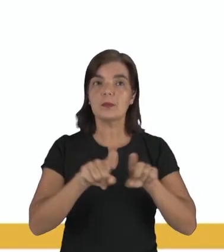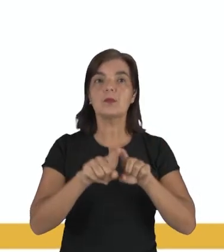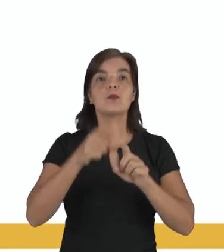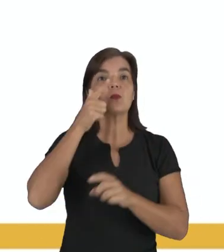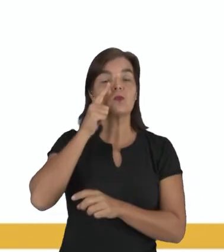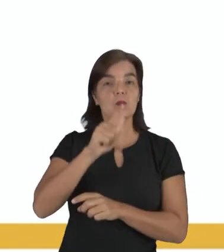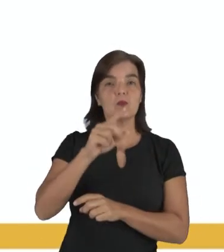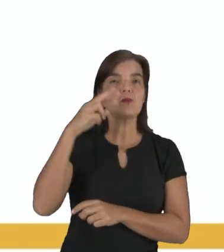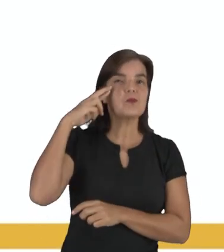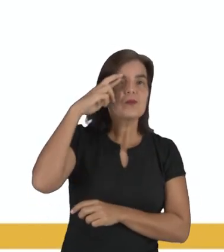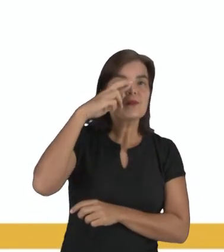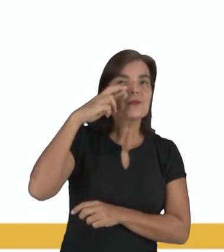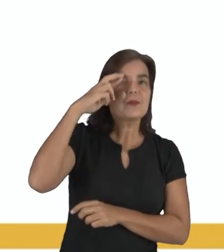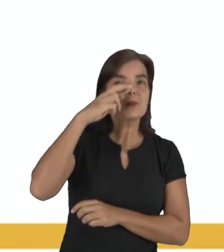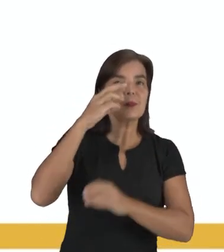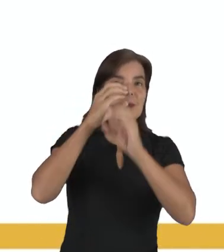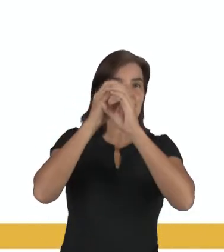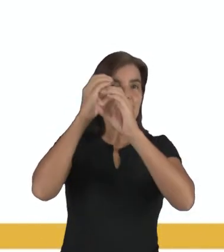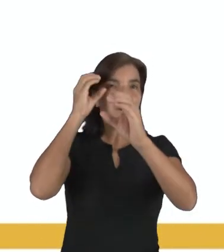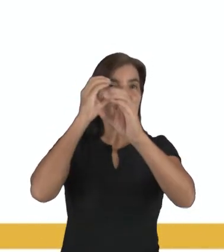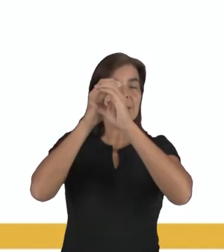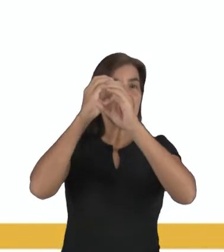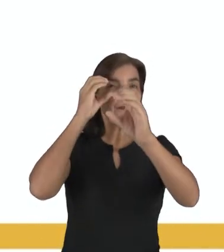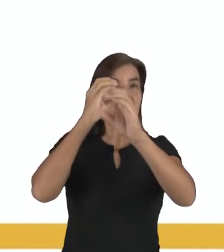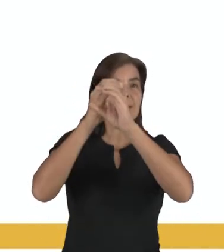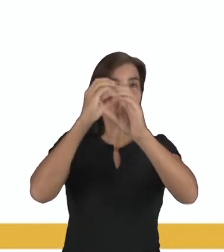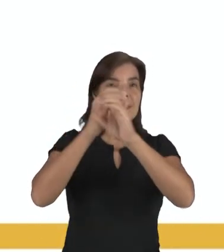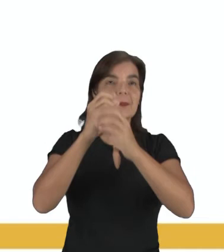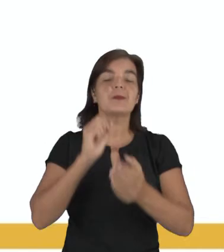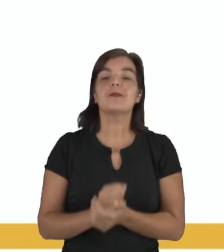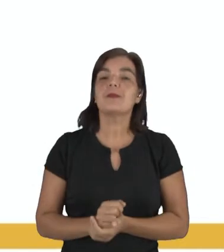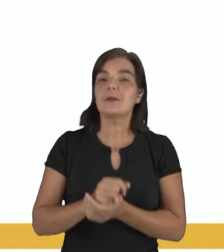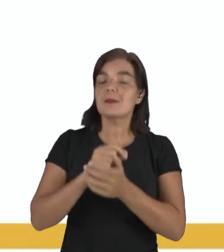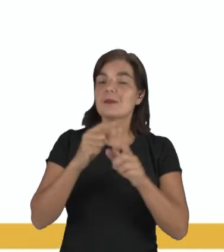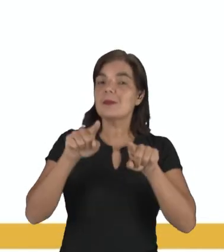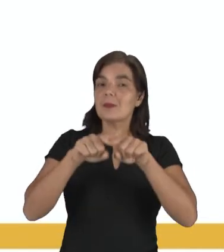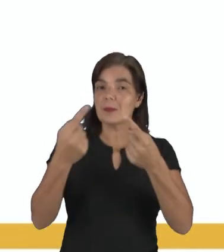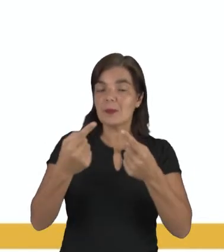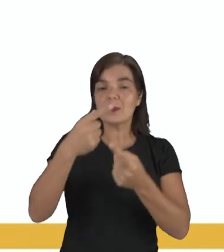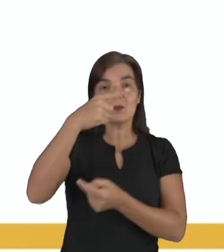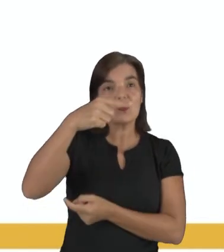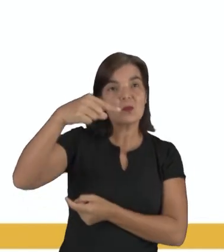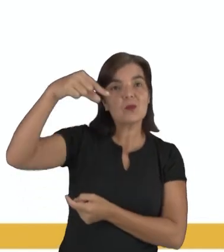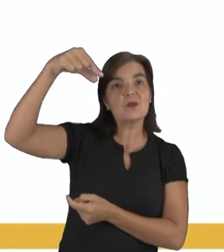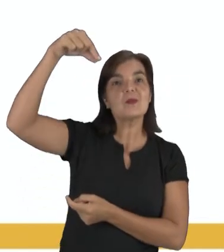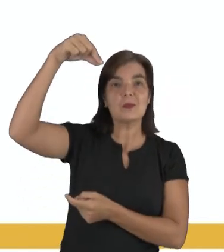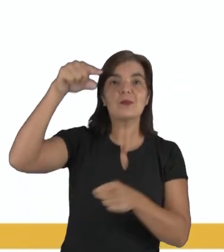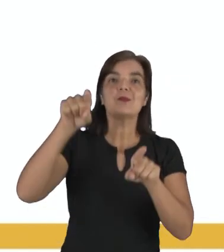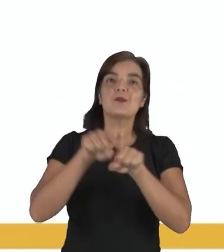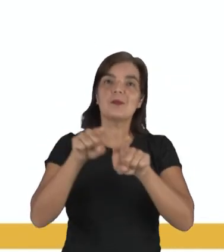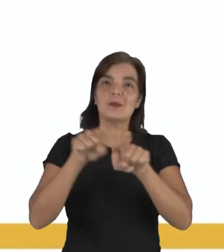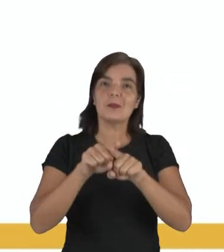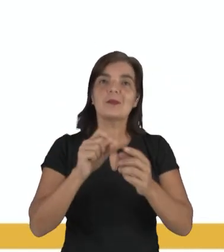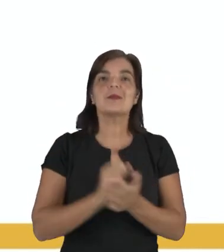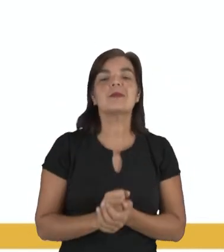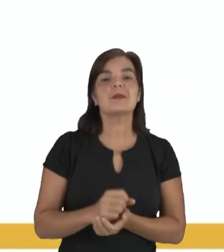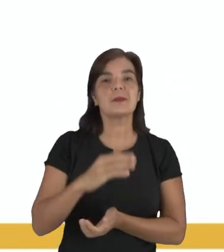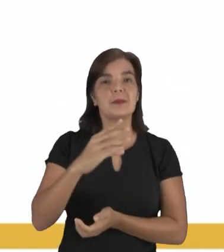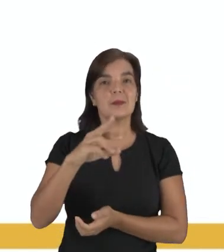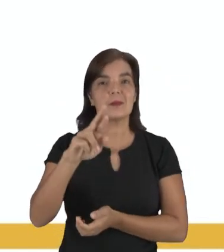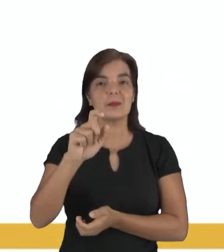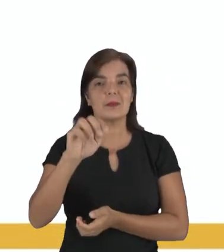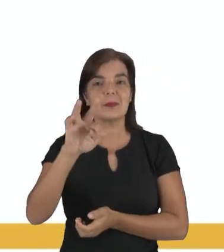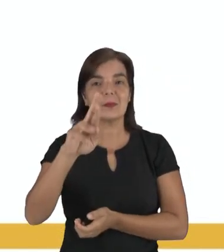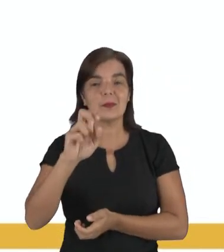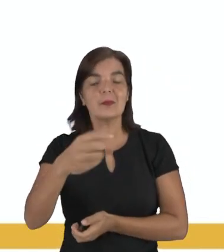Galileu Galilei conseguiu observar por meio do telescópio as imperfeições na Lua, como as crateras